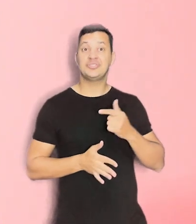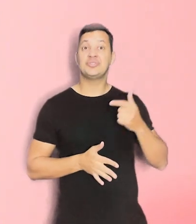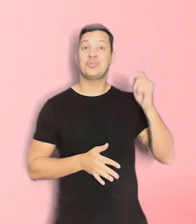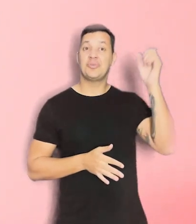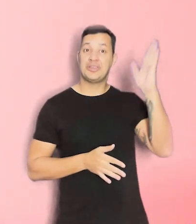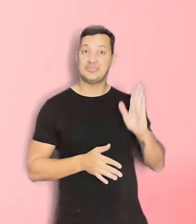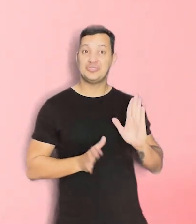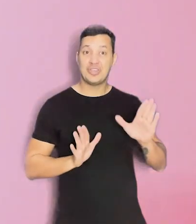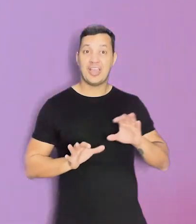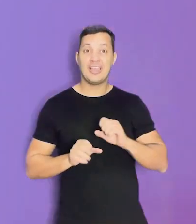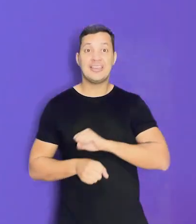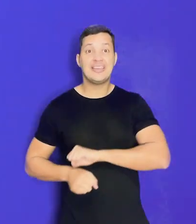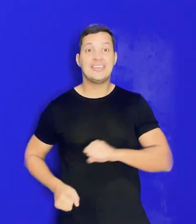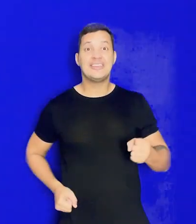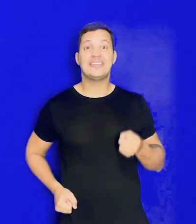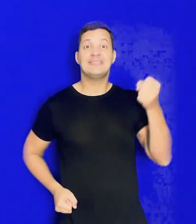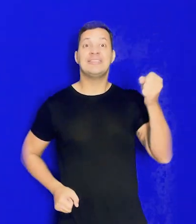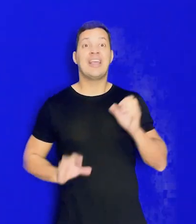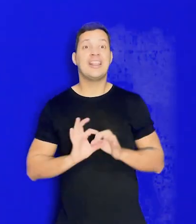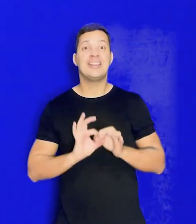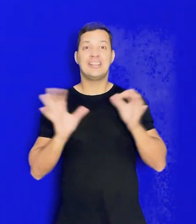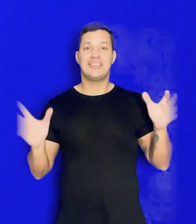Portugal.